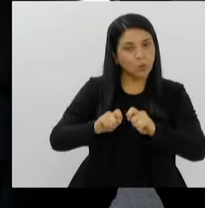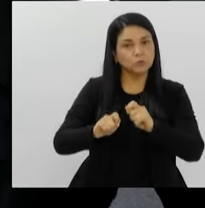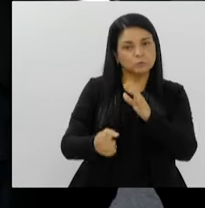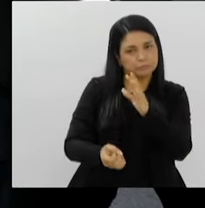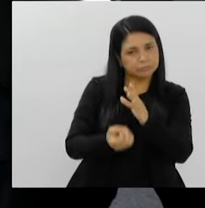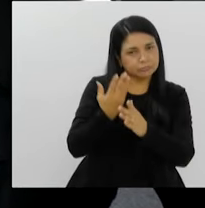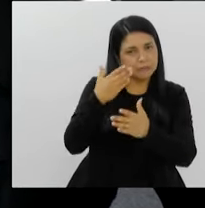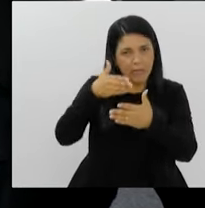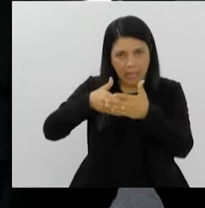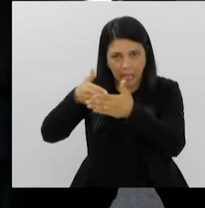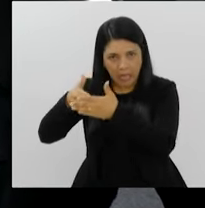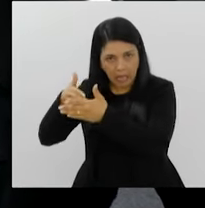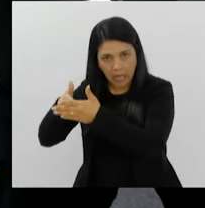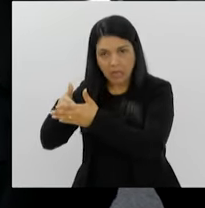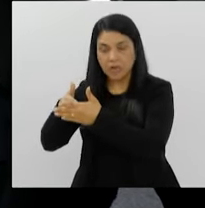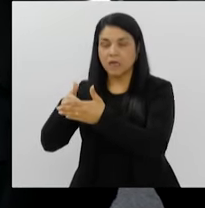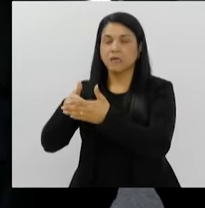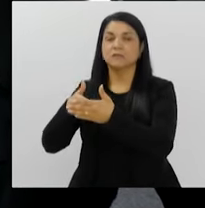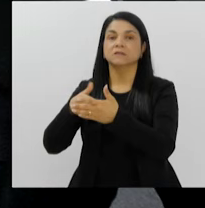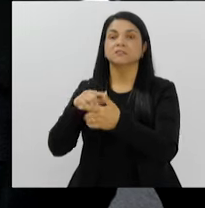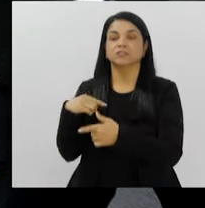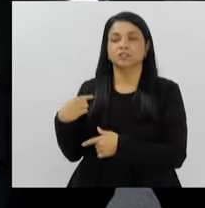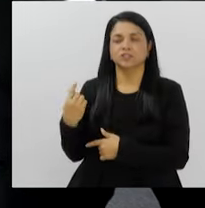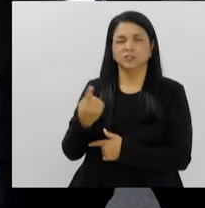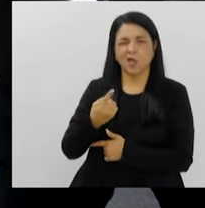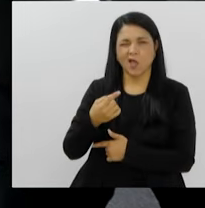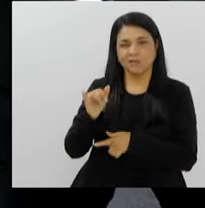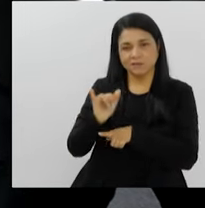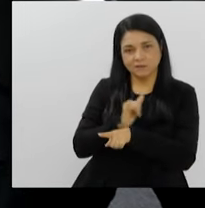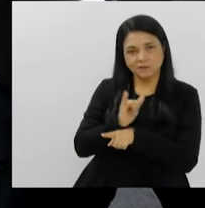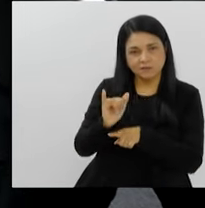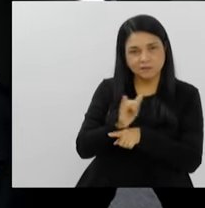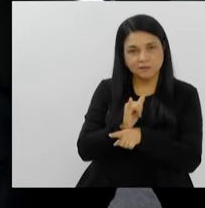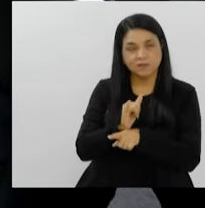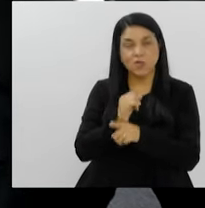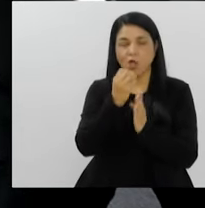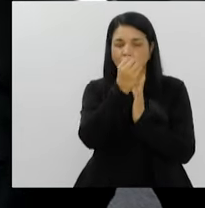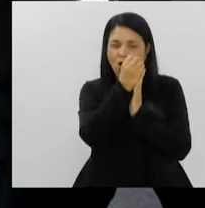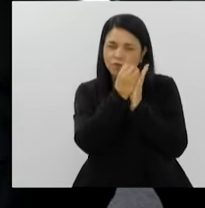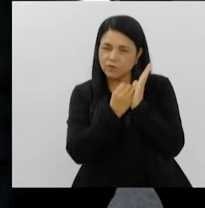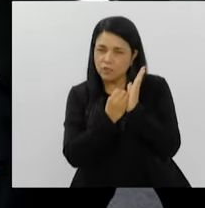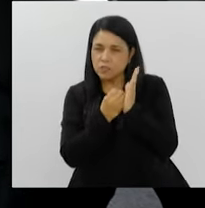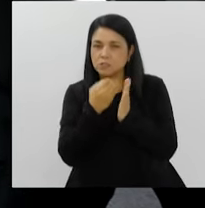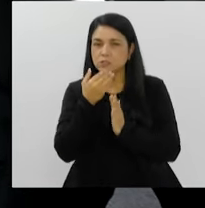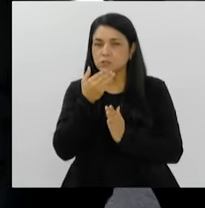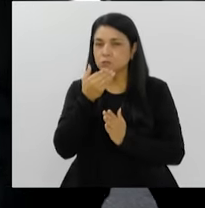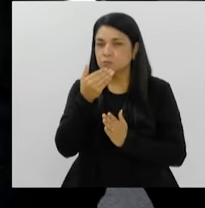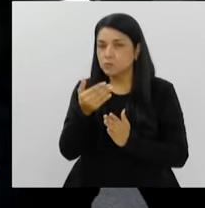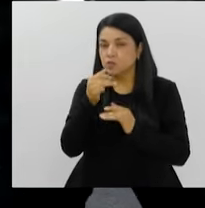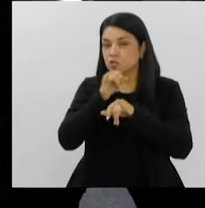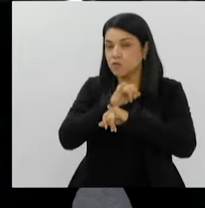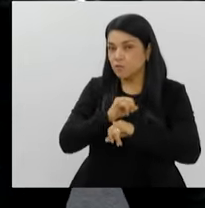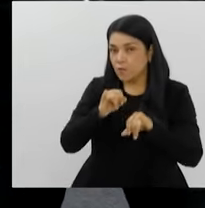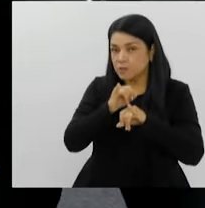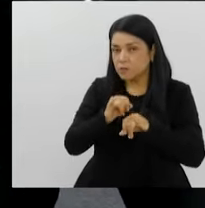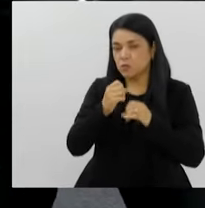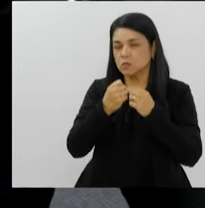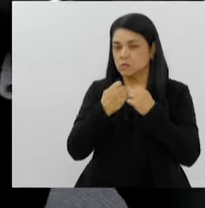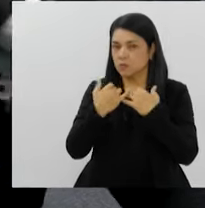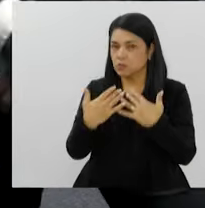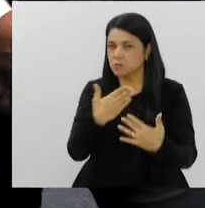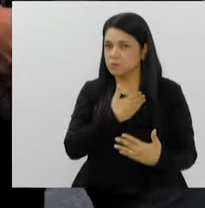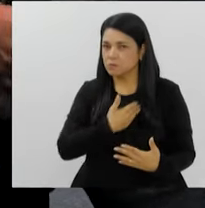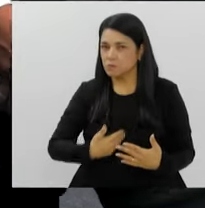obstáculos. A gente está adotando a tática de mandar os ofícios, fazer os requerimentos de informação e fazer as audiências,